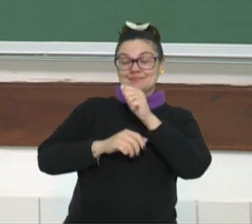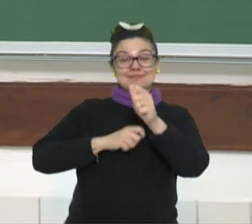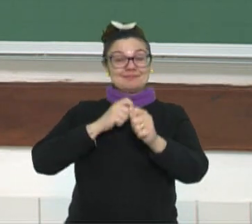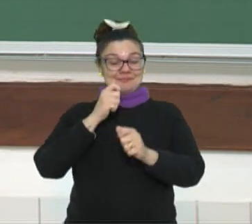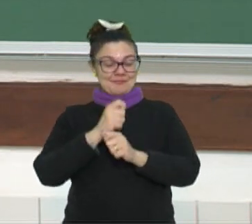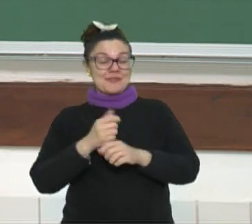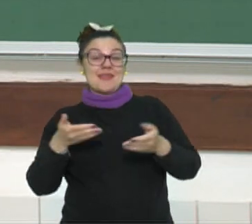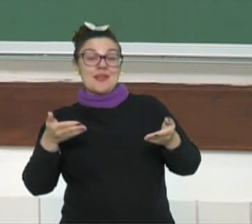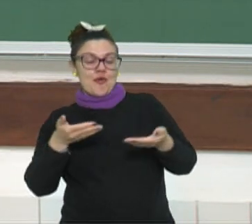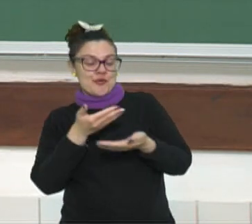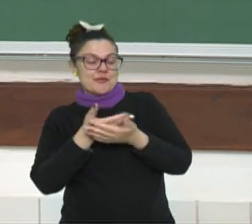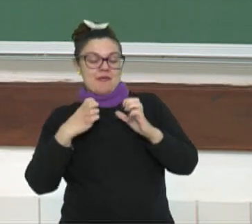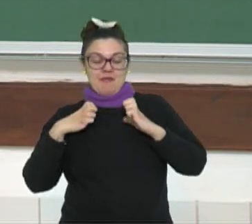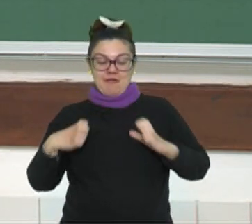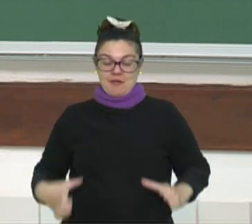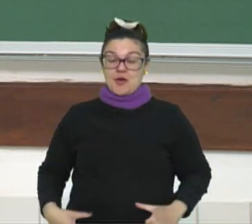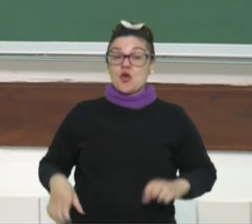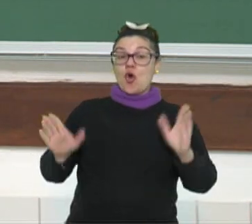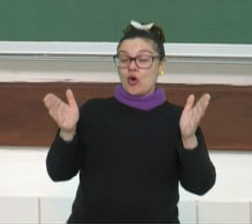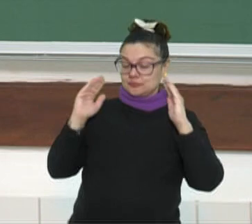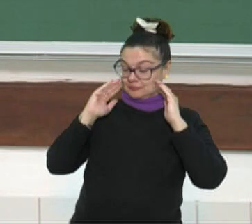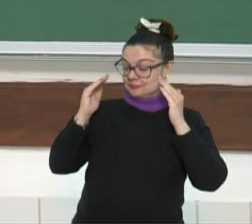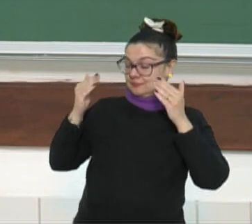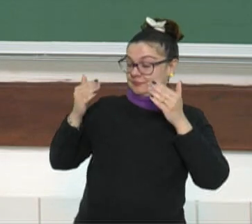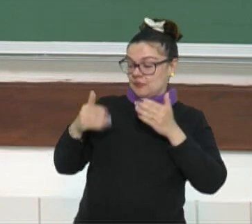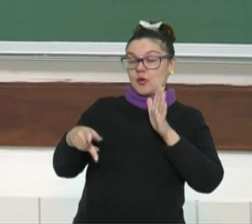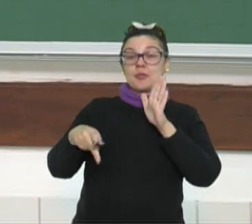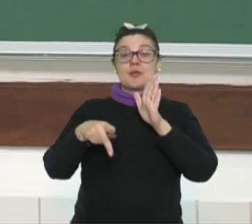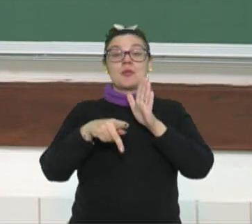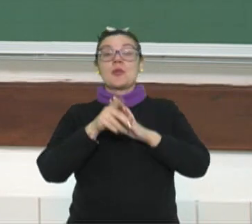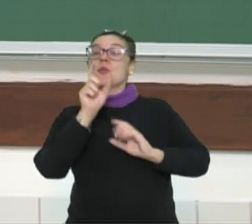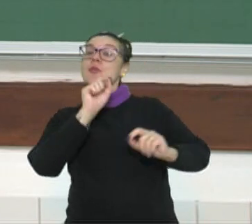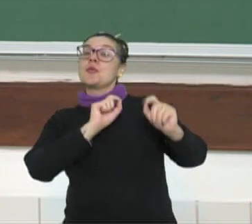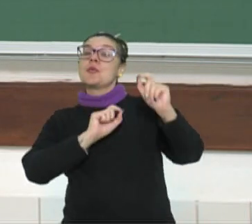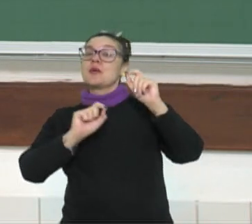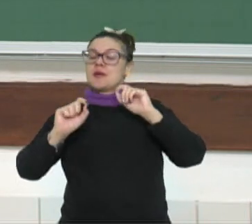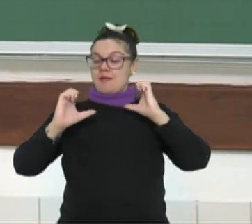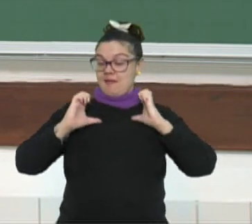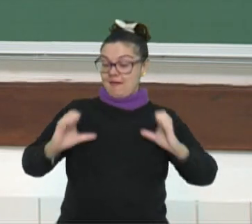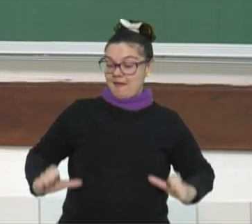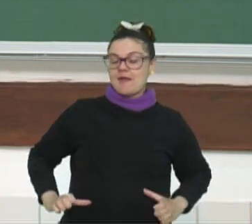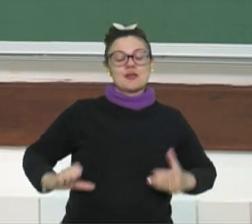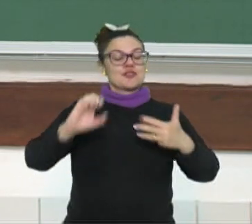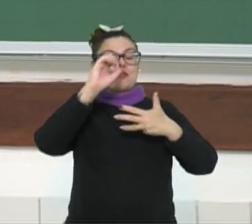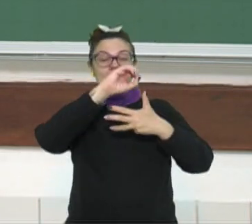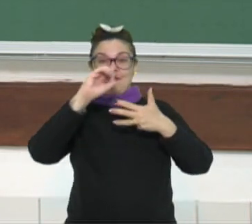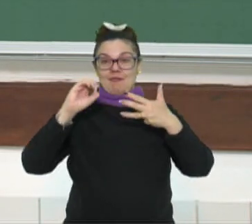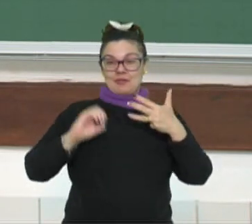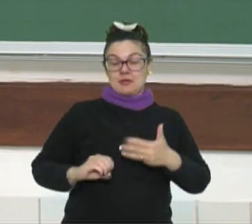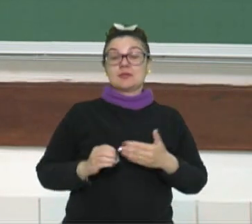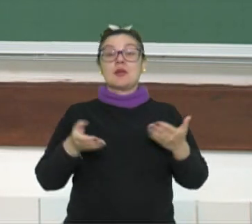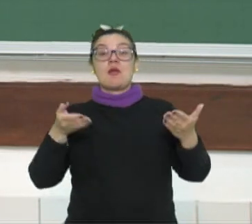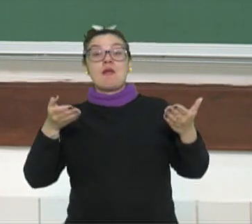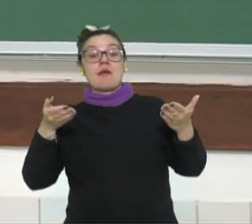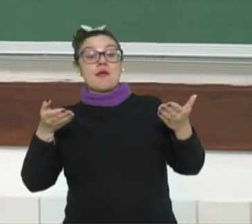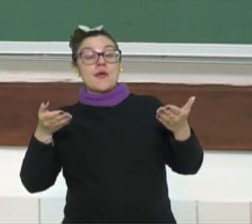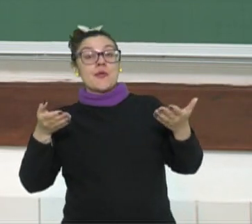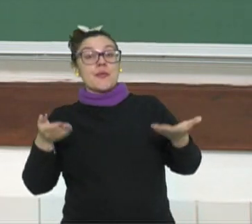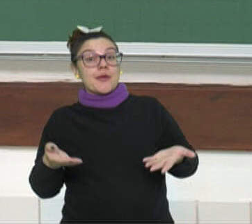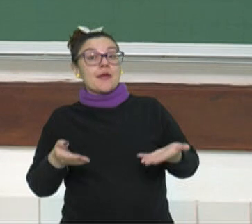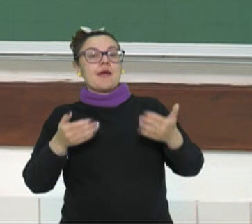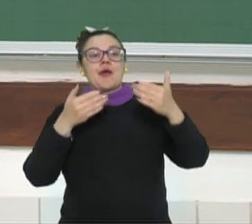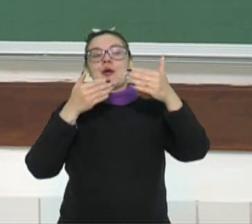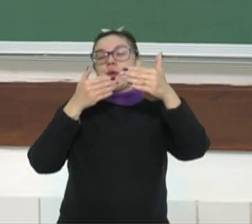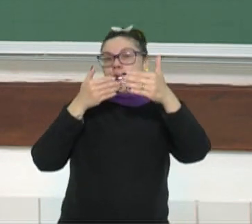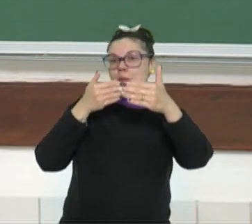também falando sobre ética. Hoje, em específico, falando sobre ética no Enem. Então, uma prova que nos